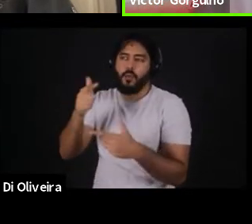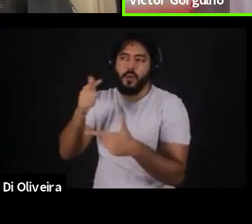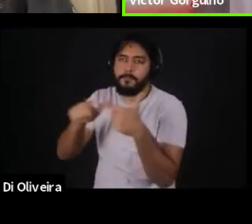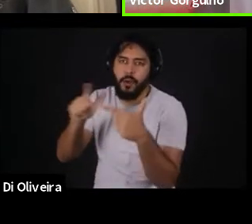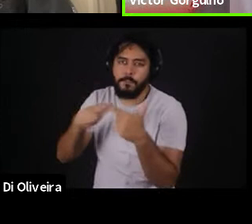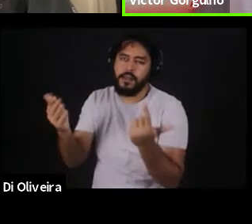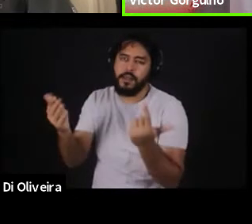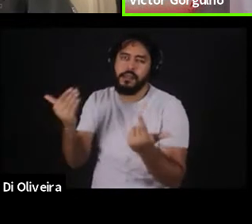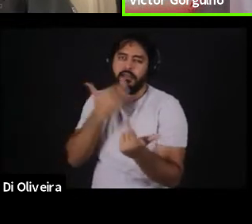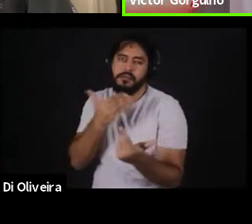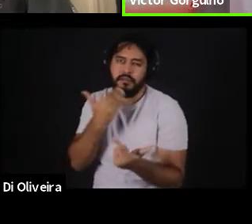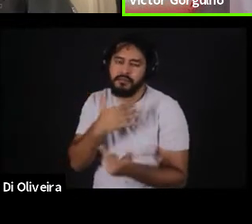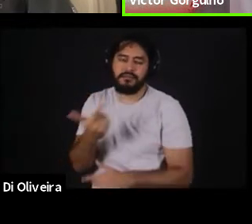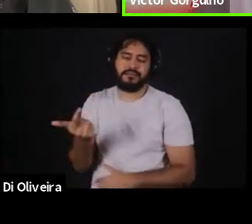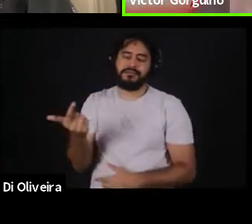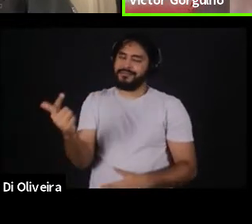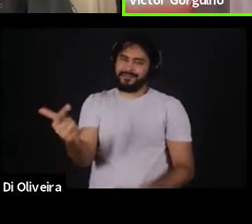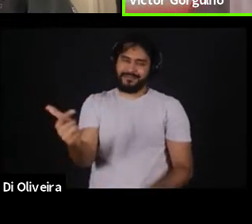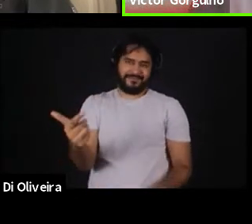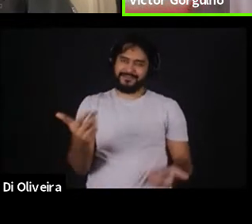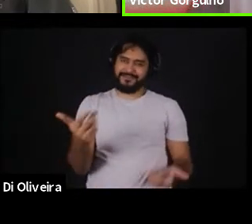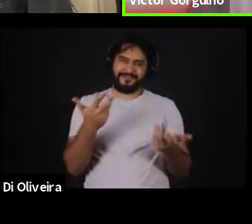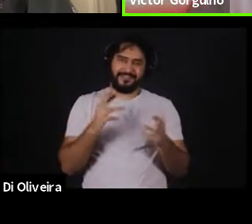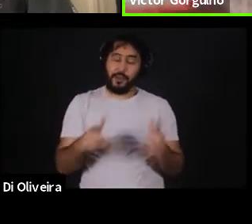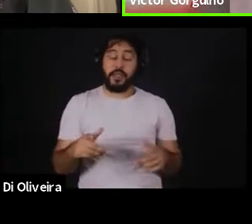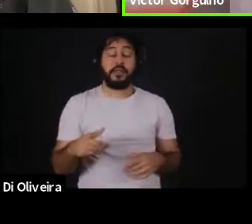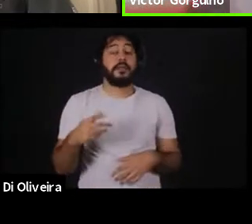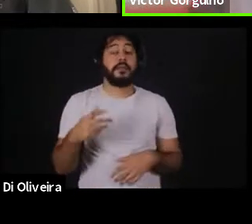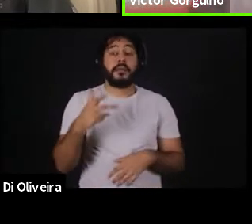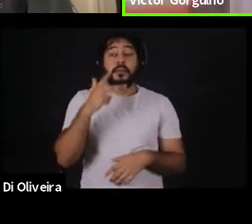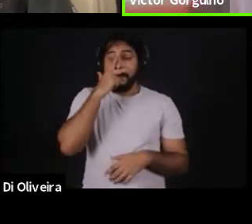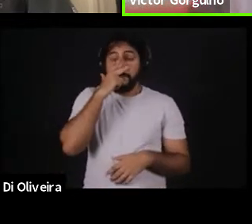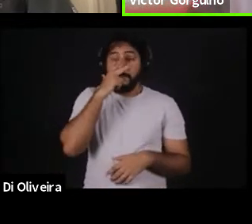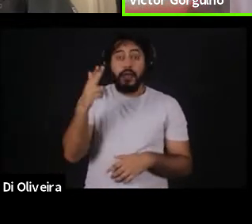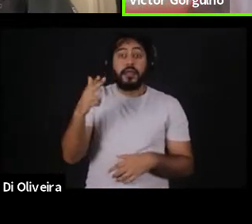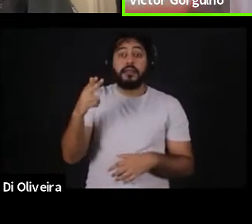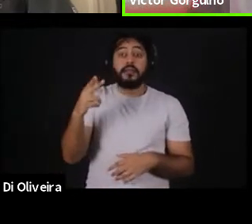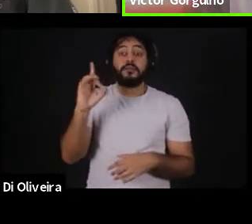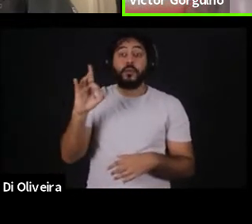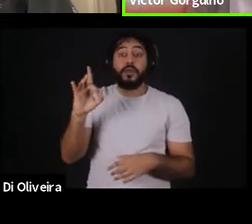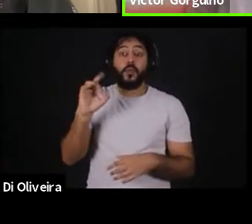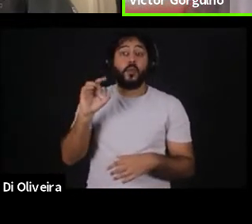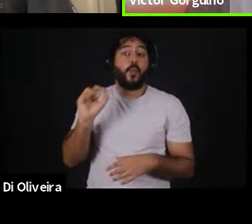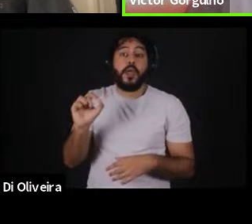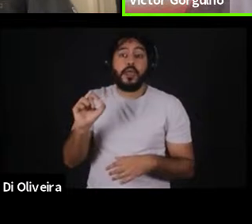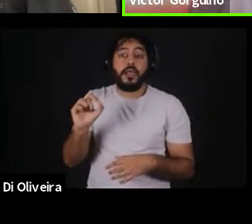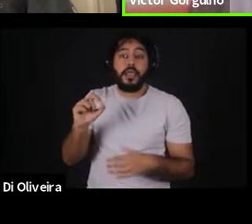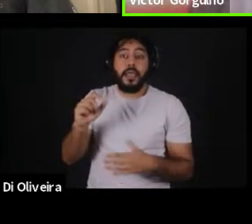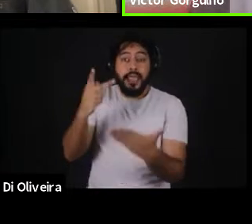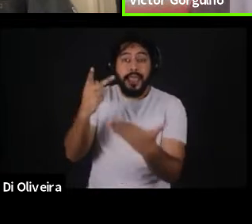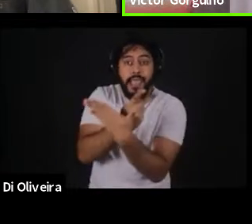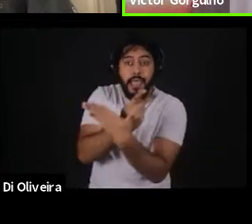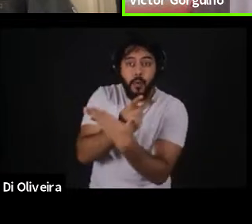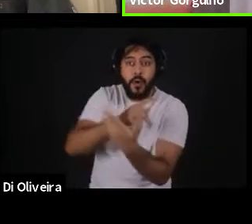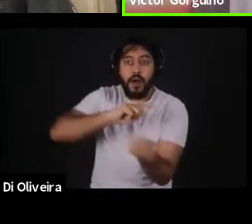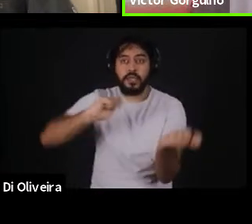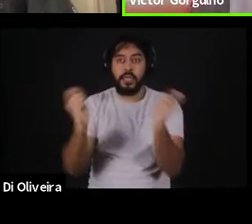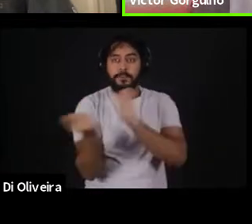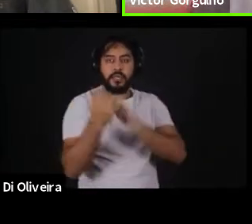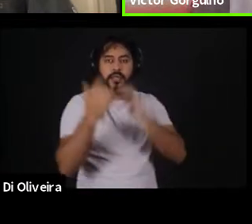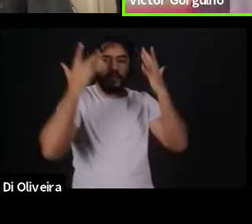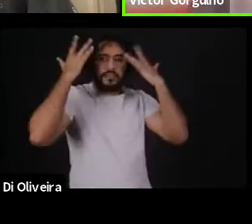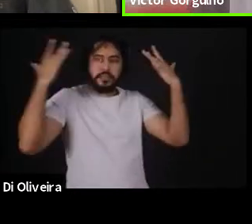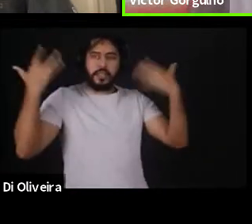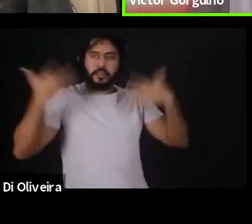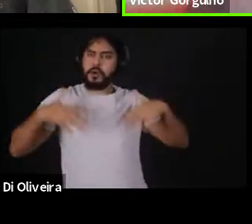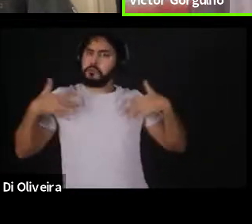Tampouco ela me parece que ela é incorporada. Se há alguma espécie de se